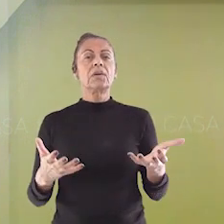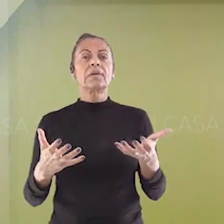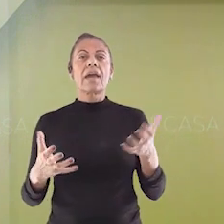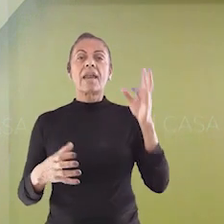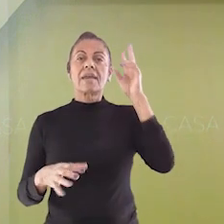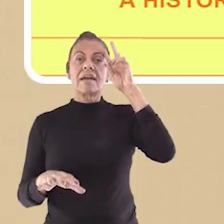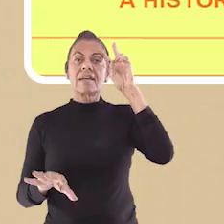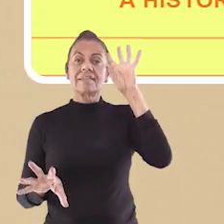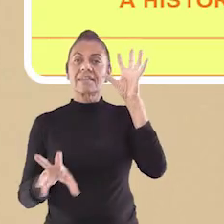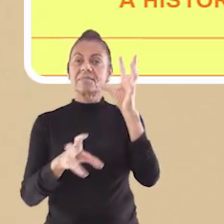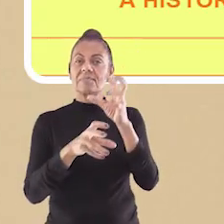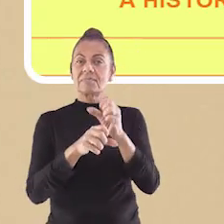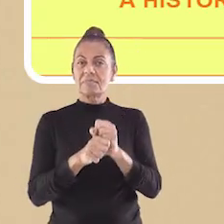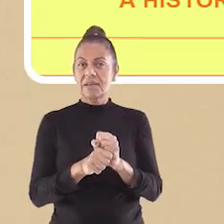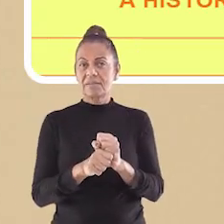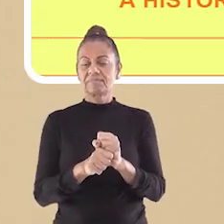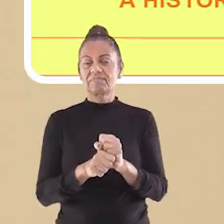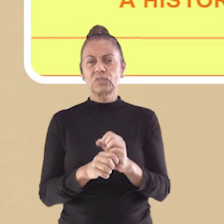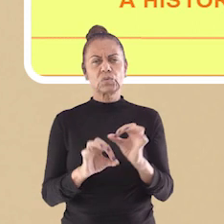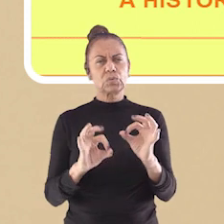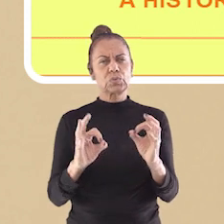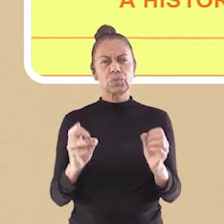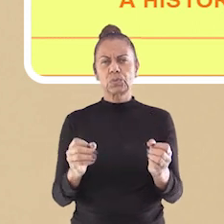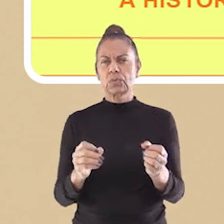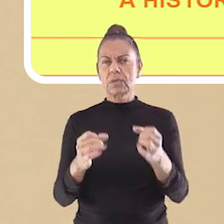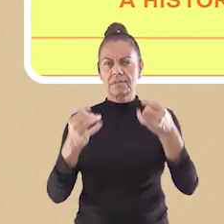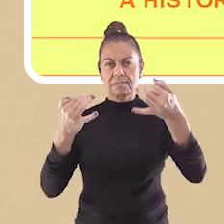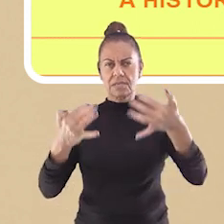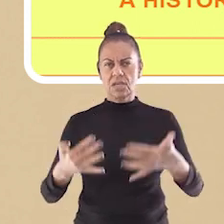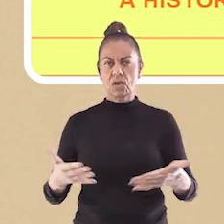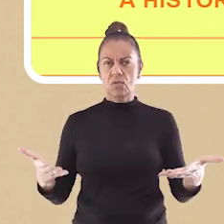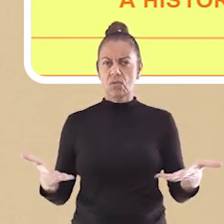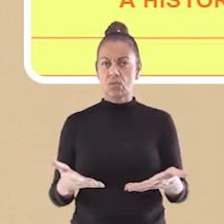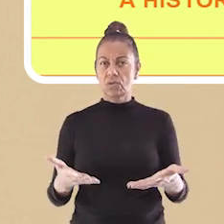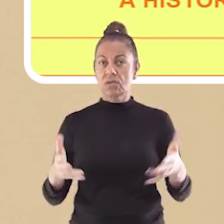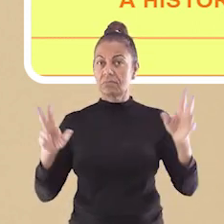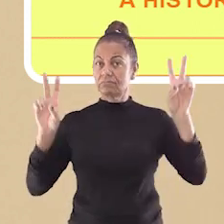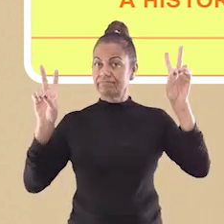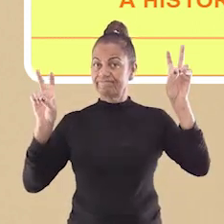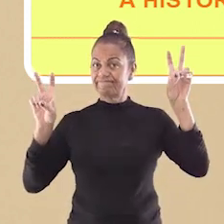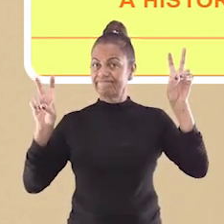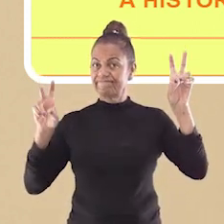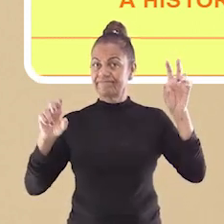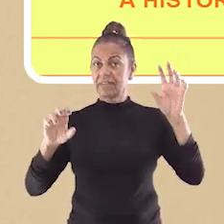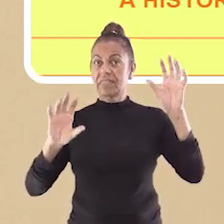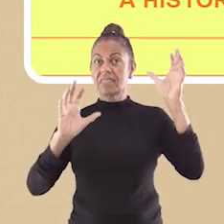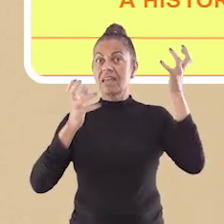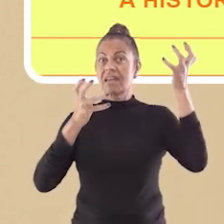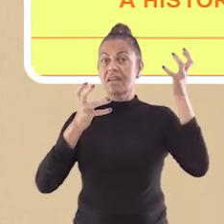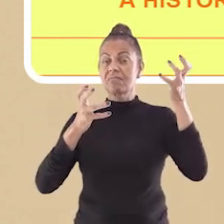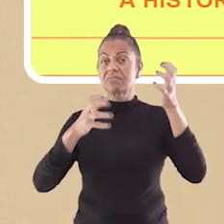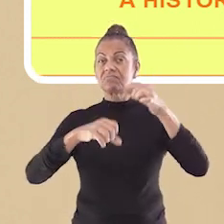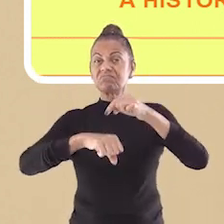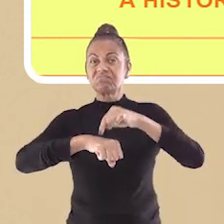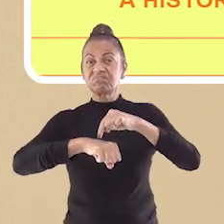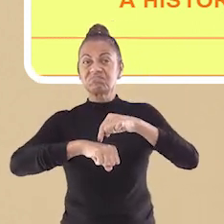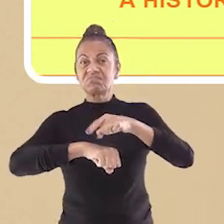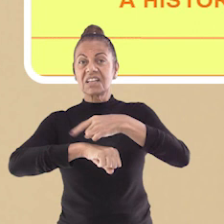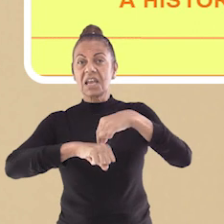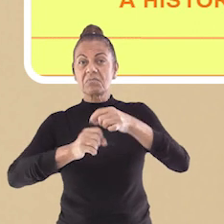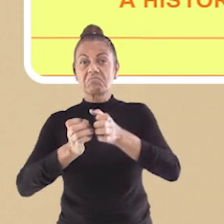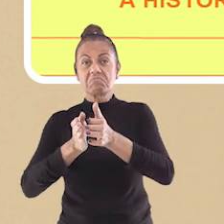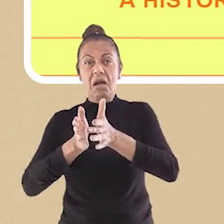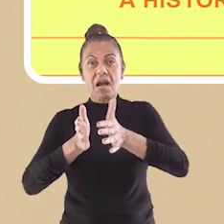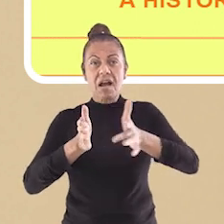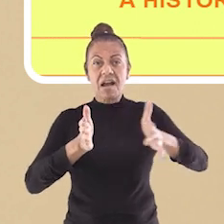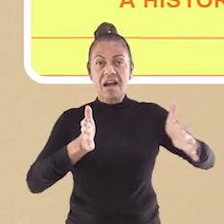foi falado hoje. Falamos sobre o tempo, que é algo que não vimos e nem podemos pegar, mas é através